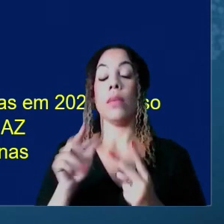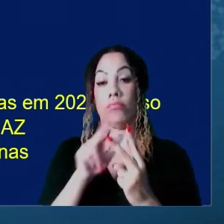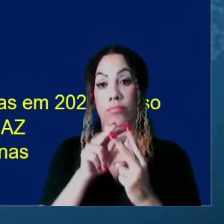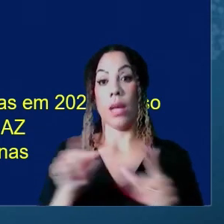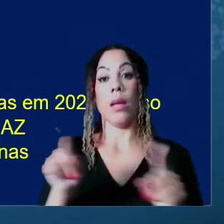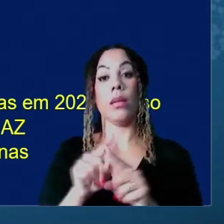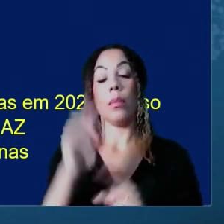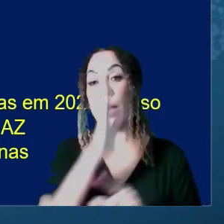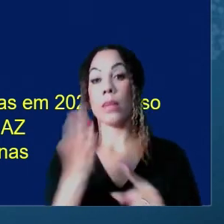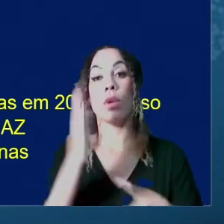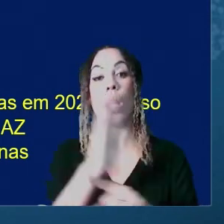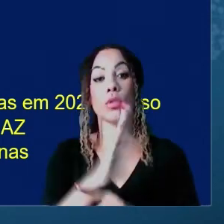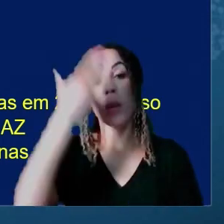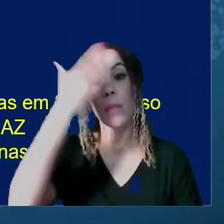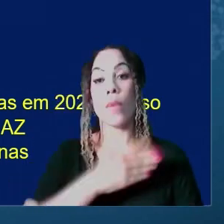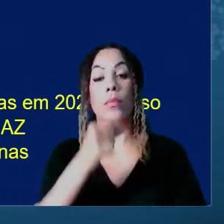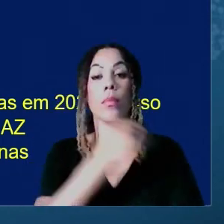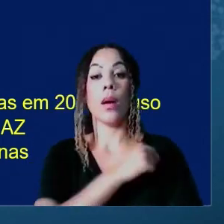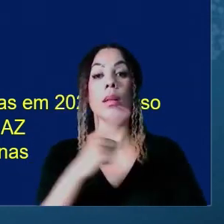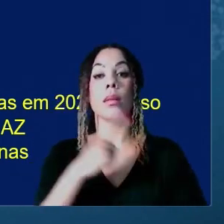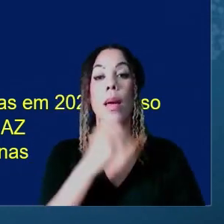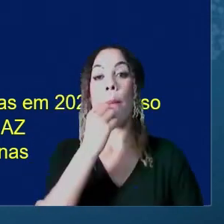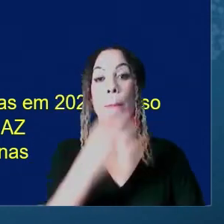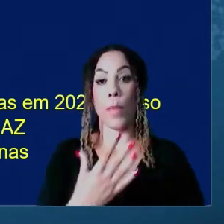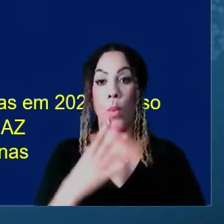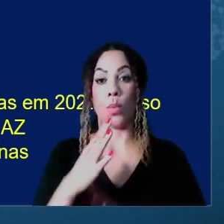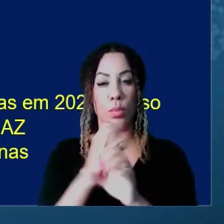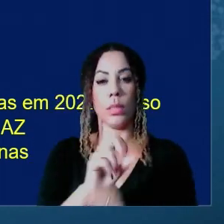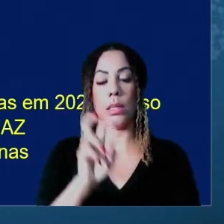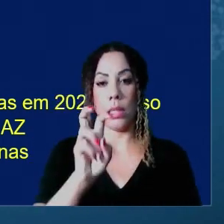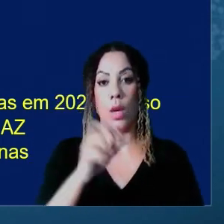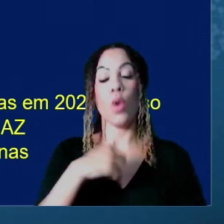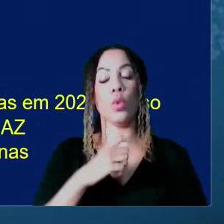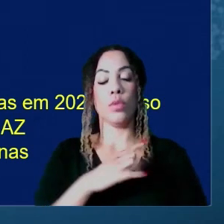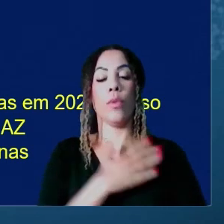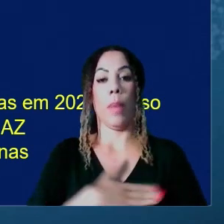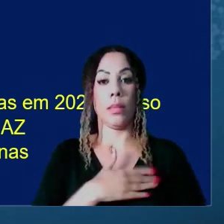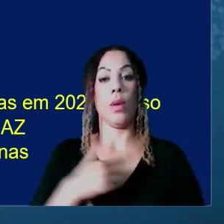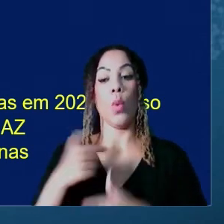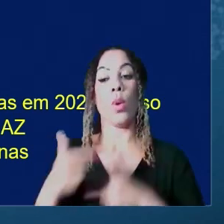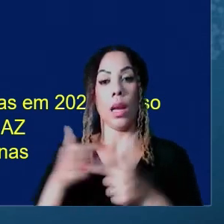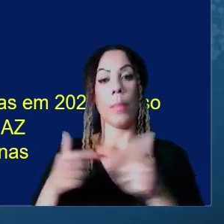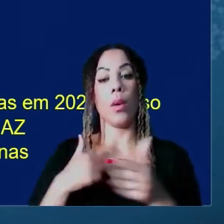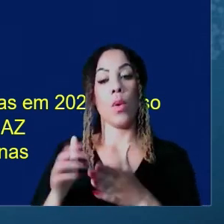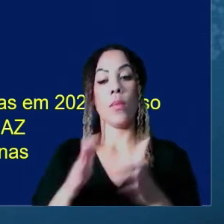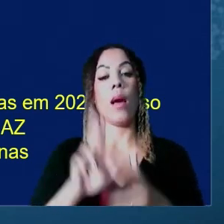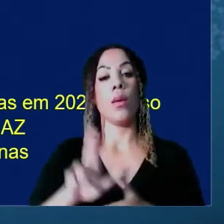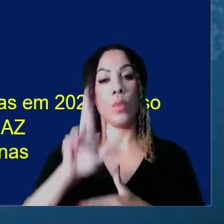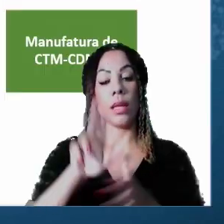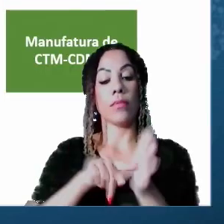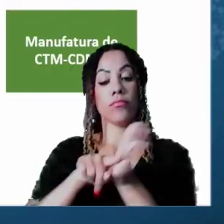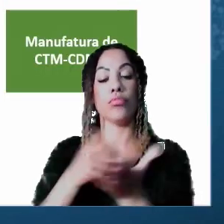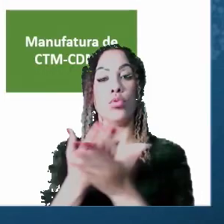eficácia de 5 vacinas no total. Eu tive o prazer de trabalhar na fase 3, de conduzir os estudos de 2 dessas vacinas.